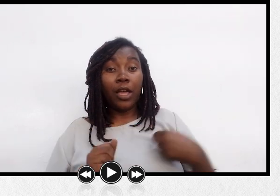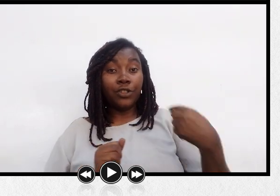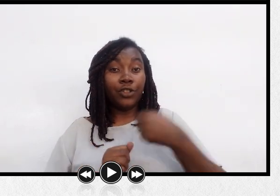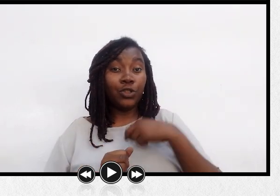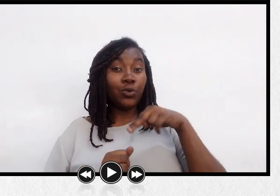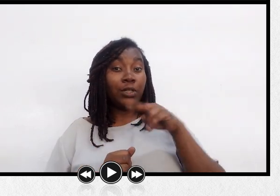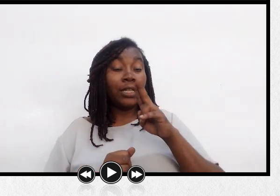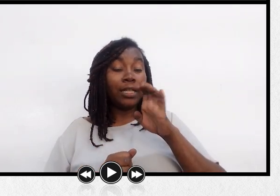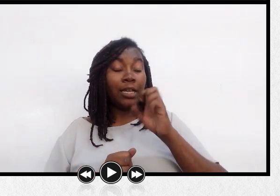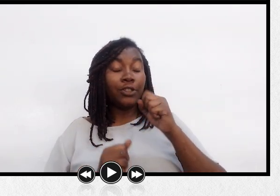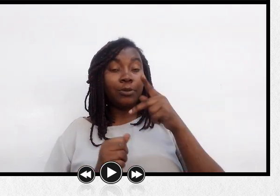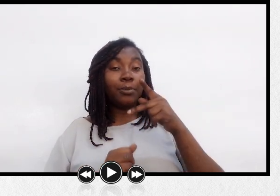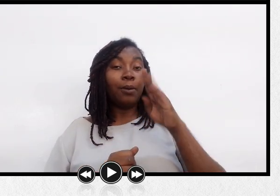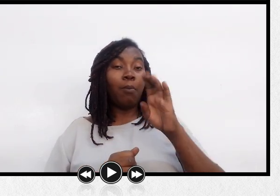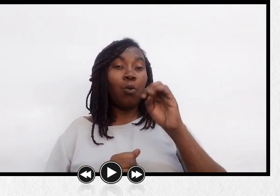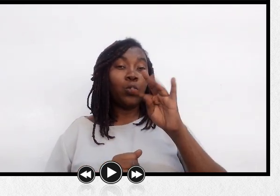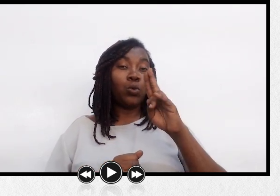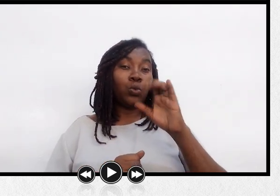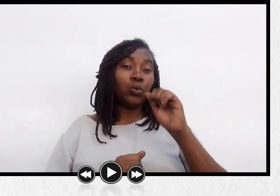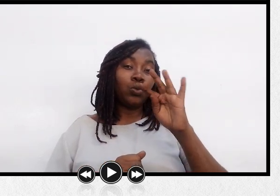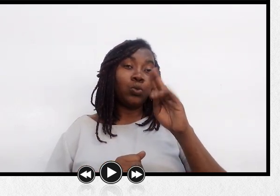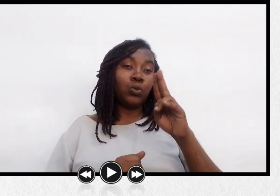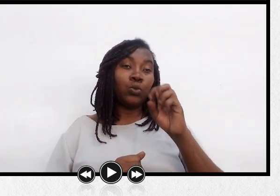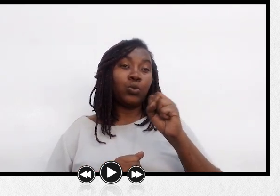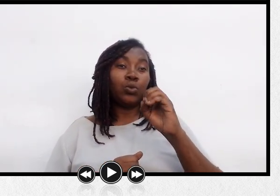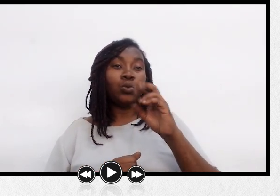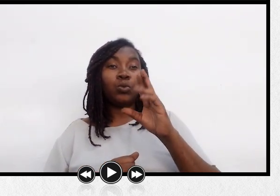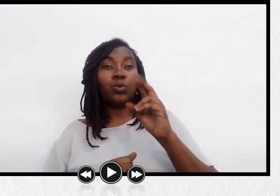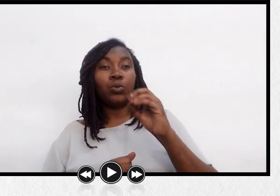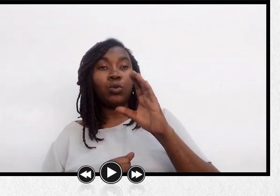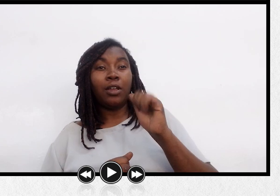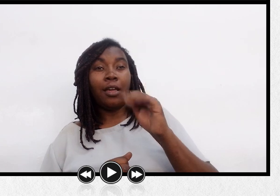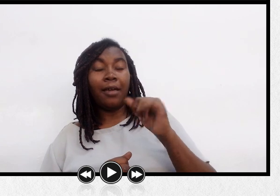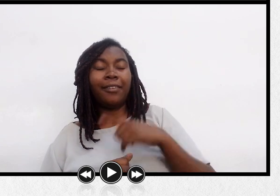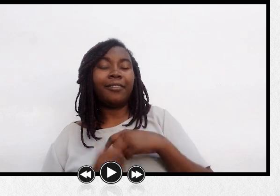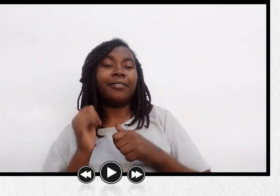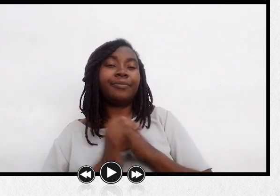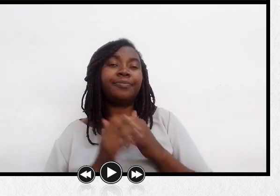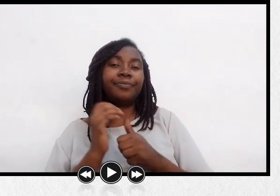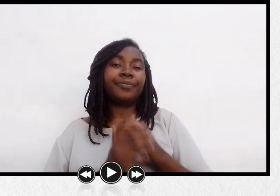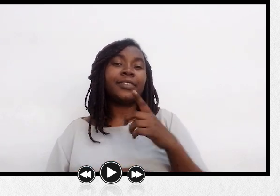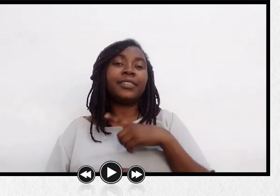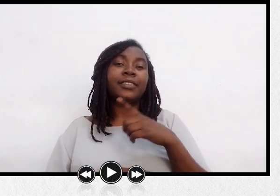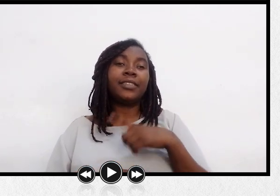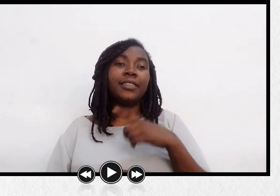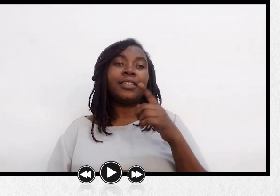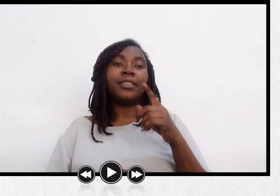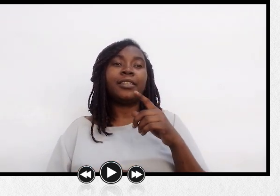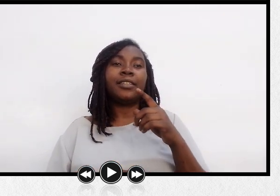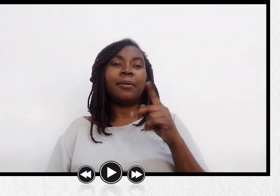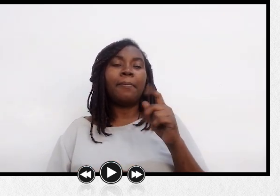Unesp Botucatu e a Unesp Sorocaba. E tem muitas, aliás, nós temos várias. Temos a Facens, olha